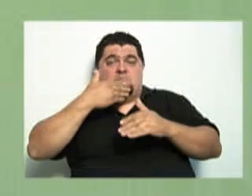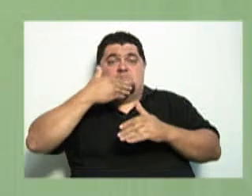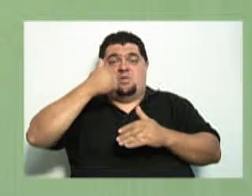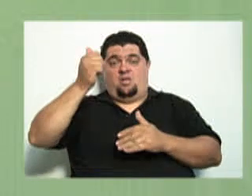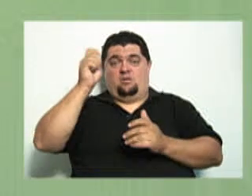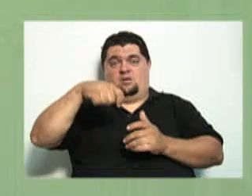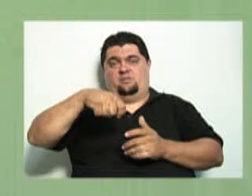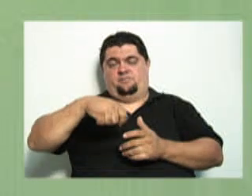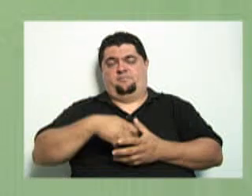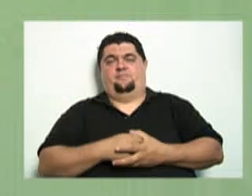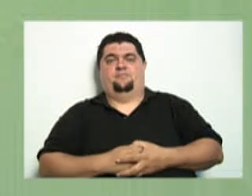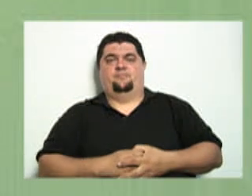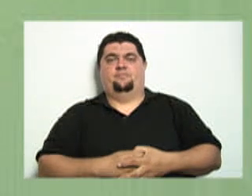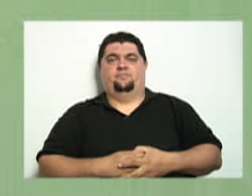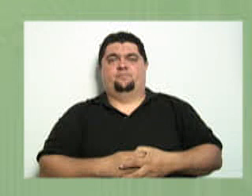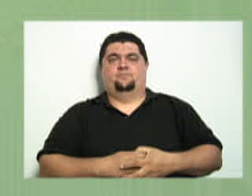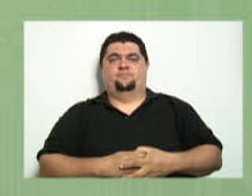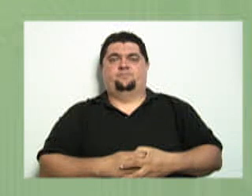altas.